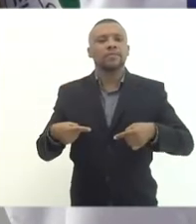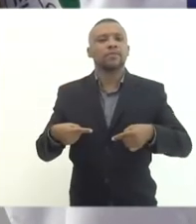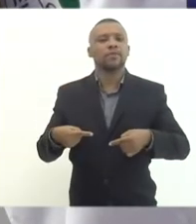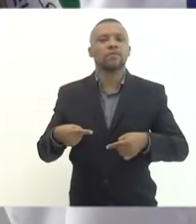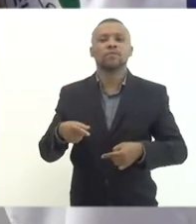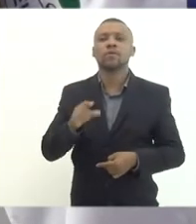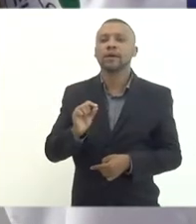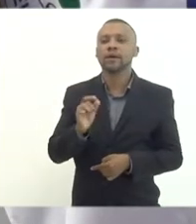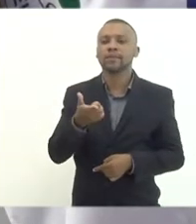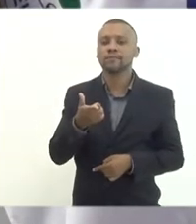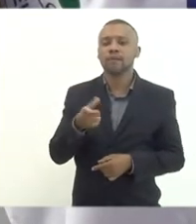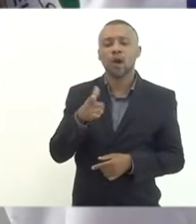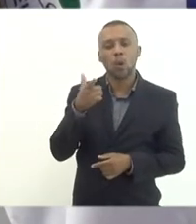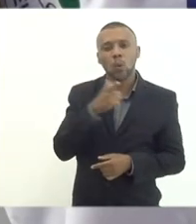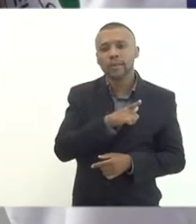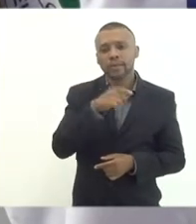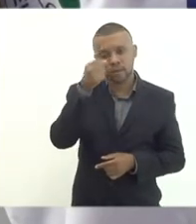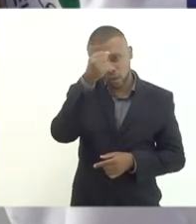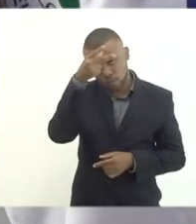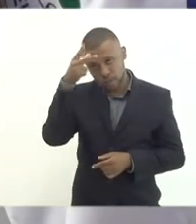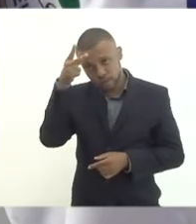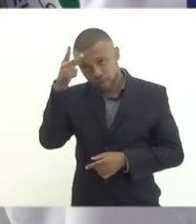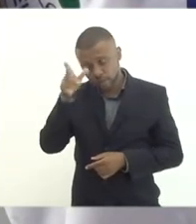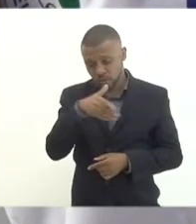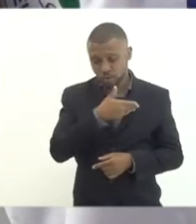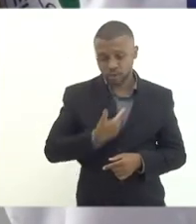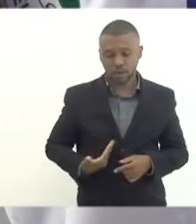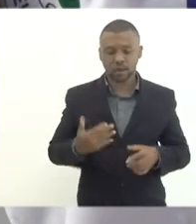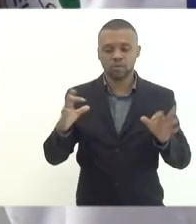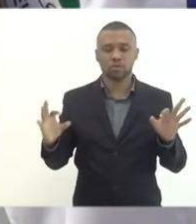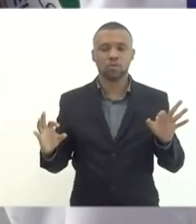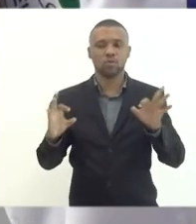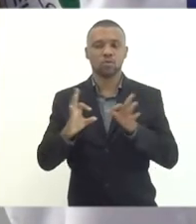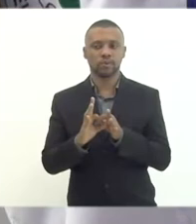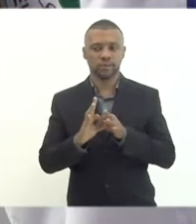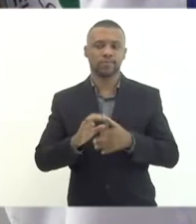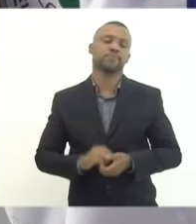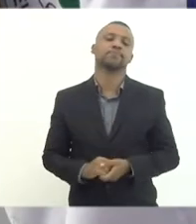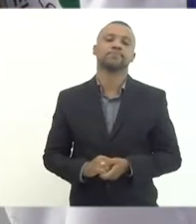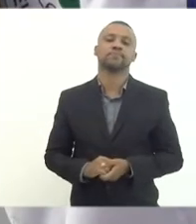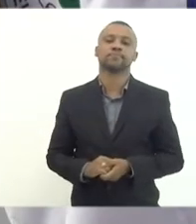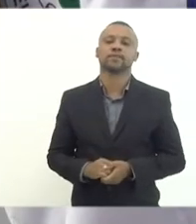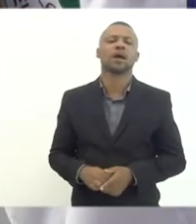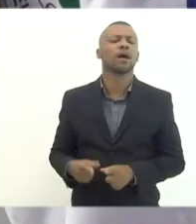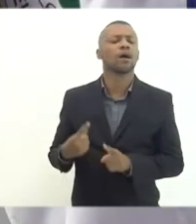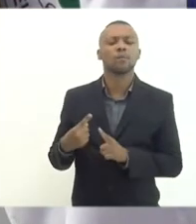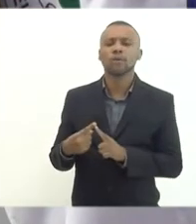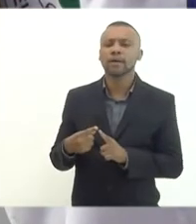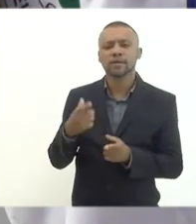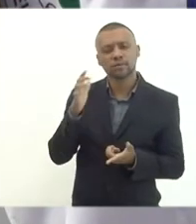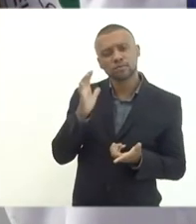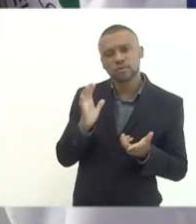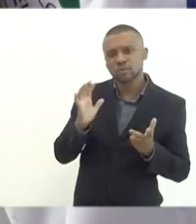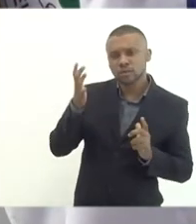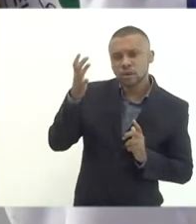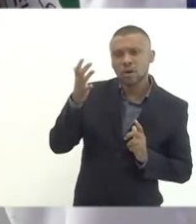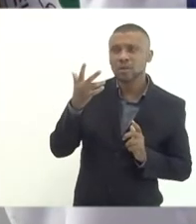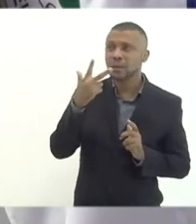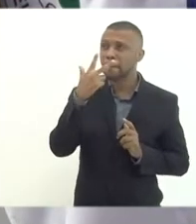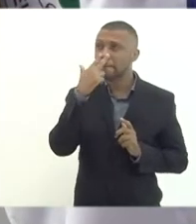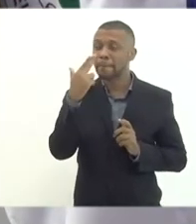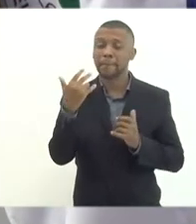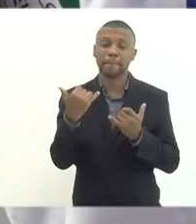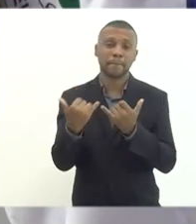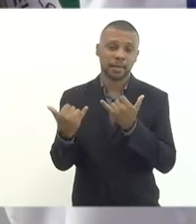é unir o município com o estado porque são situações similares